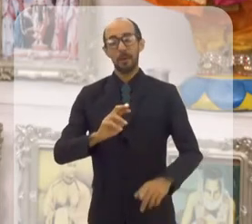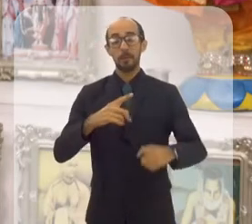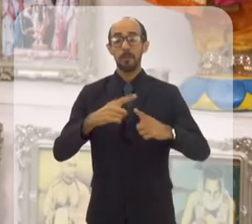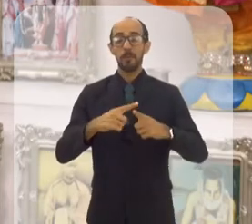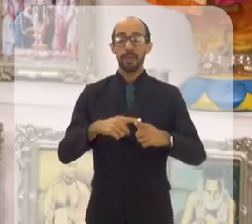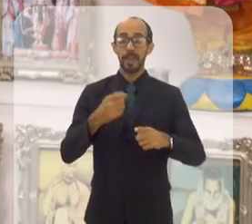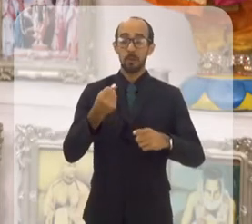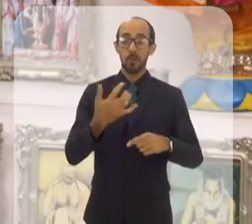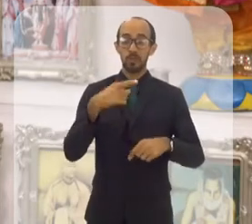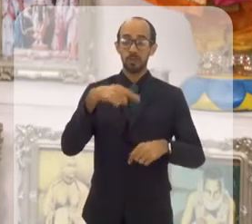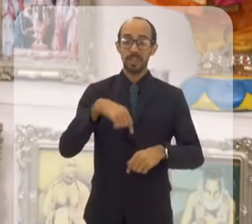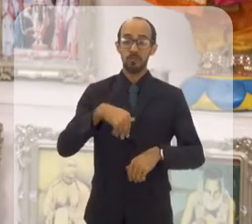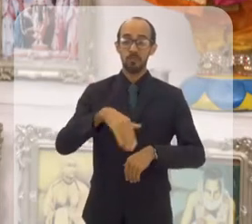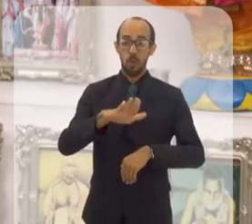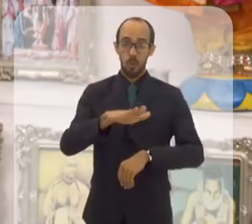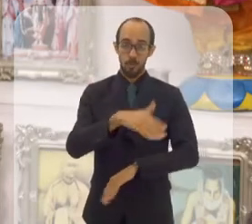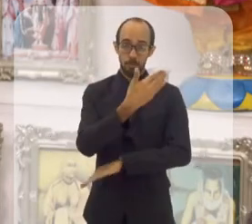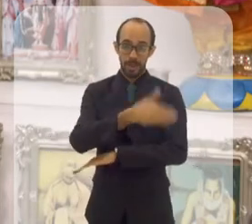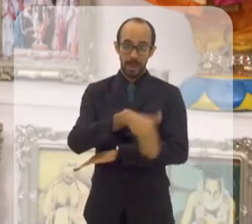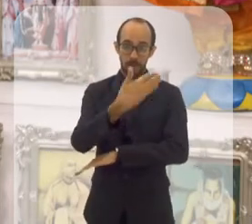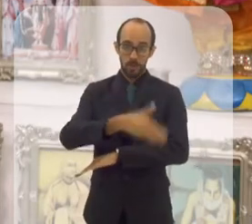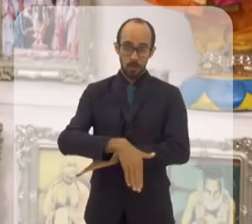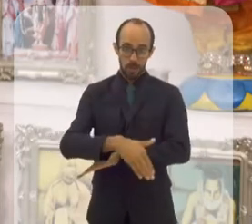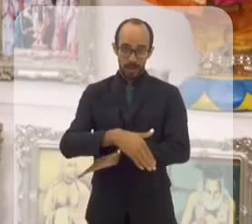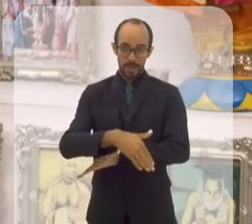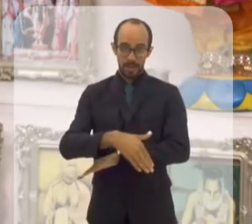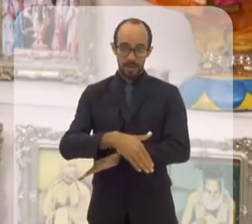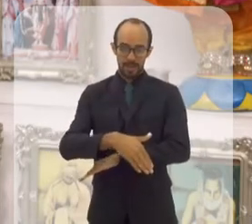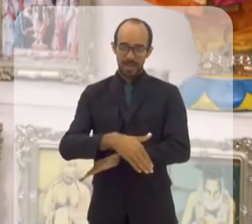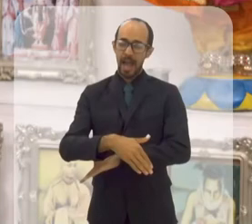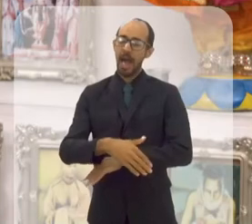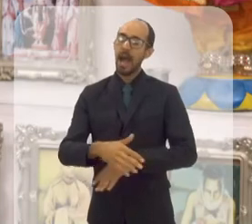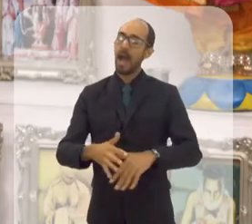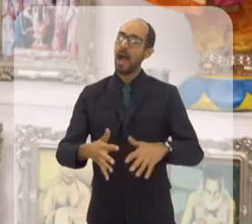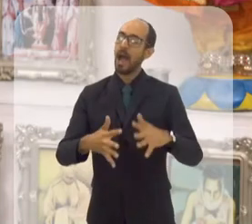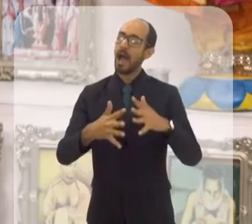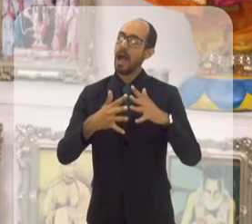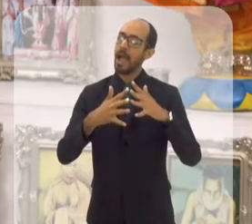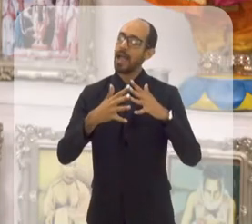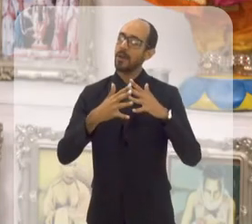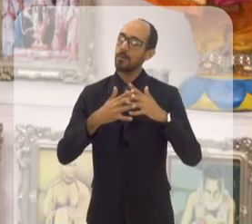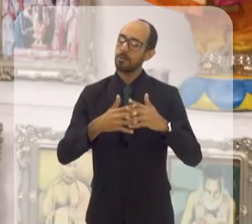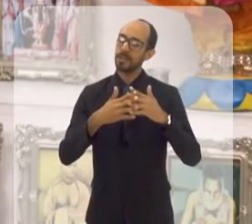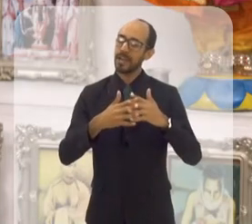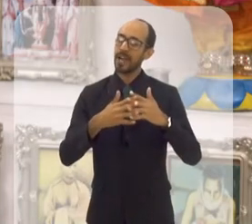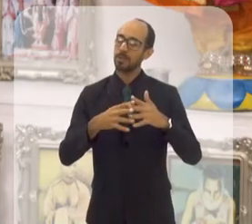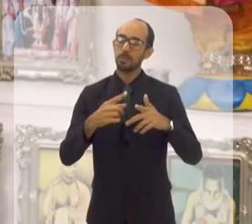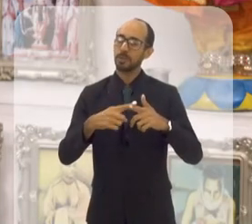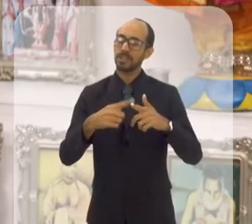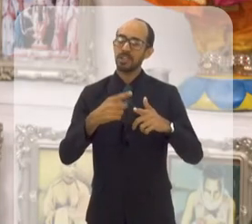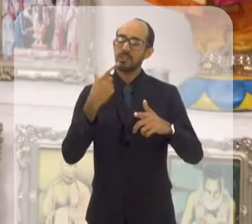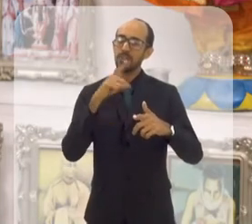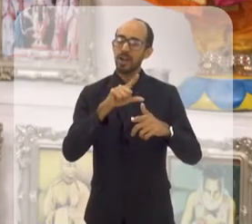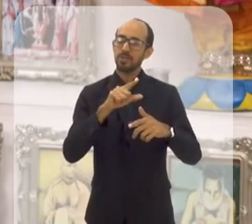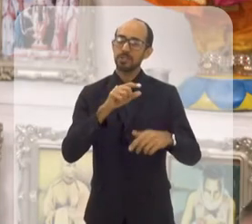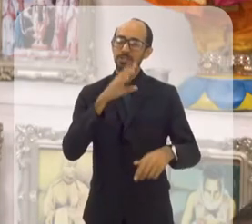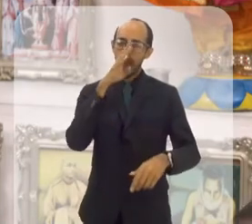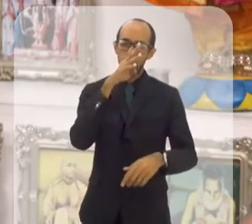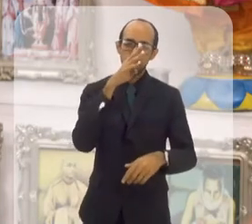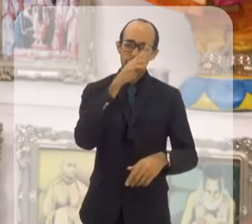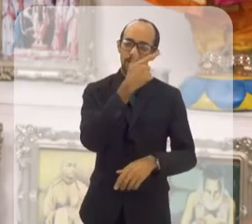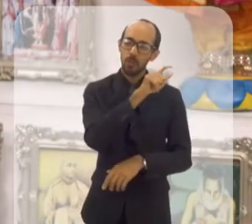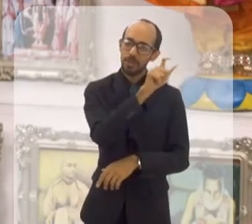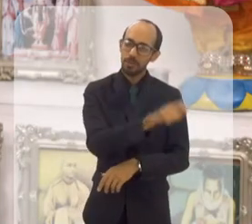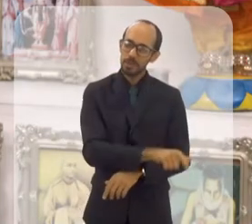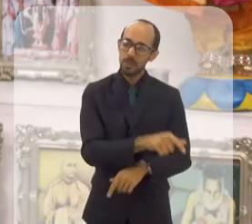nomenclatura. Porque quando você for para a rua, vai ser muito mais difícil de você fazer mal a alguém ou tratar alguém muito mal, porque você vai